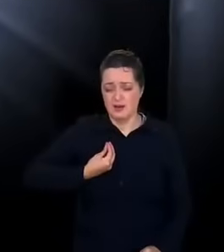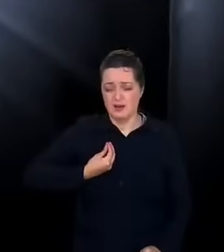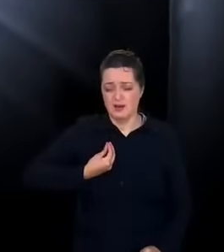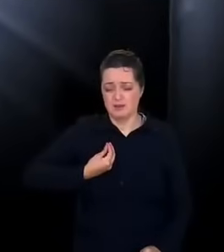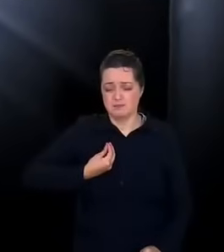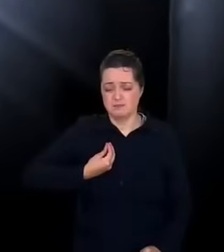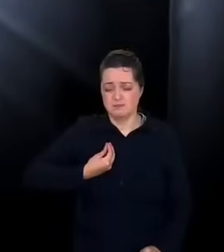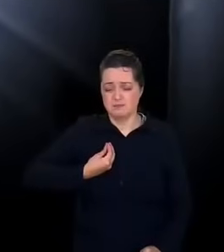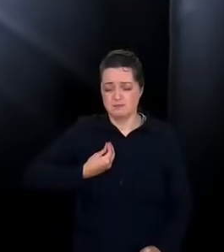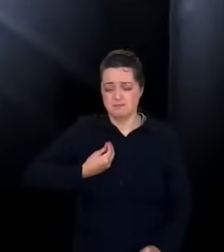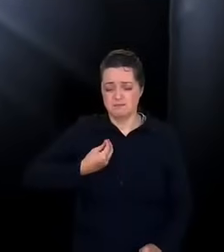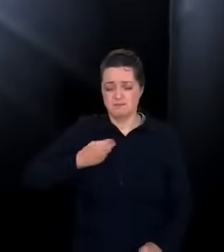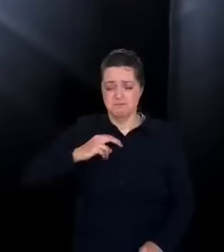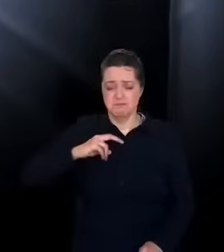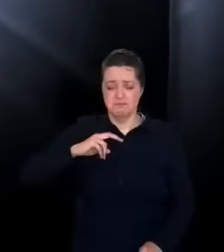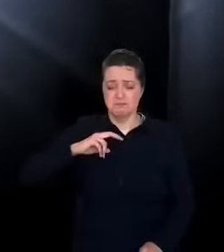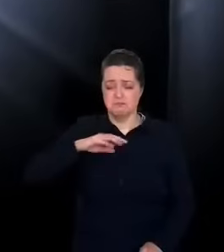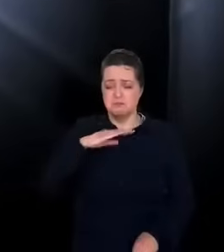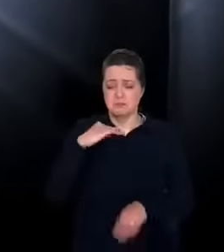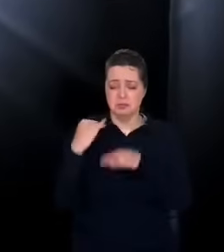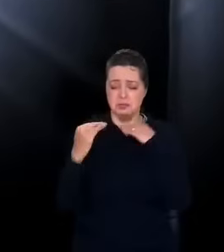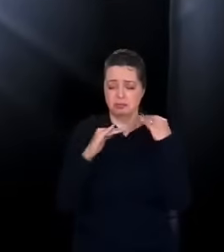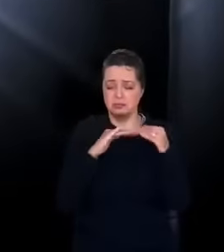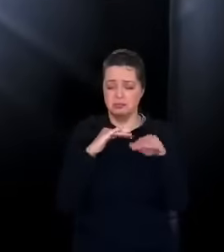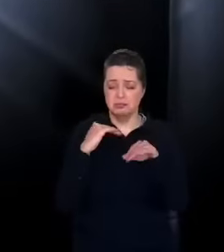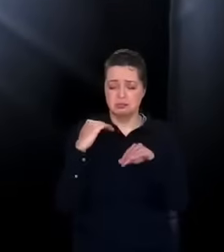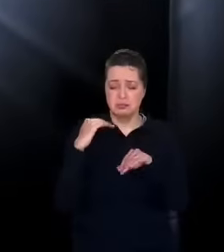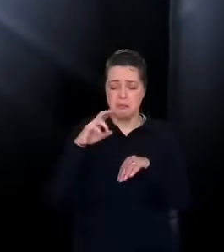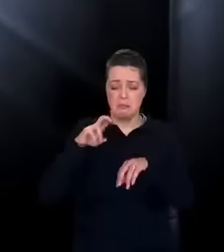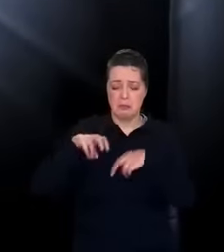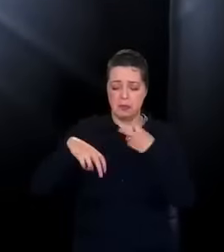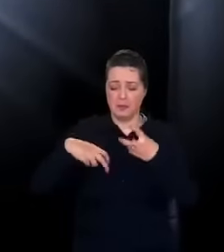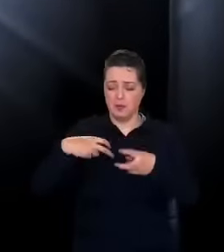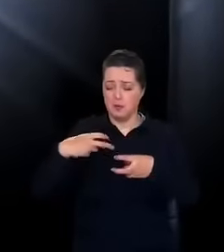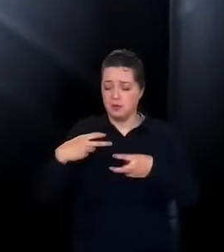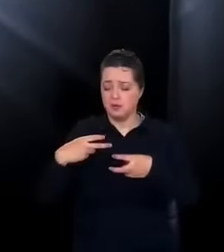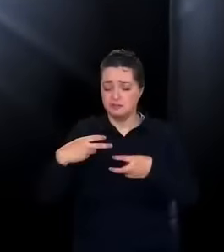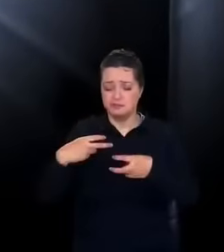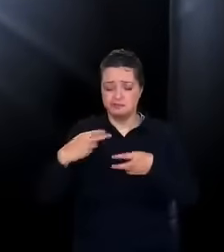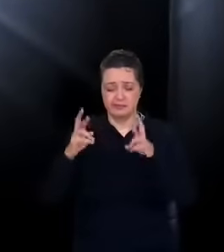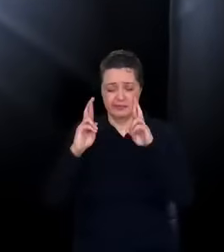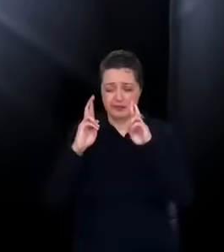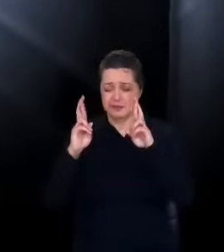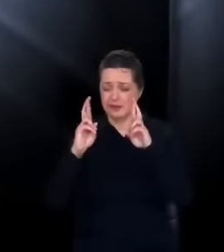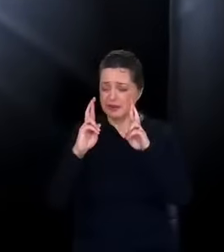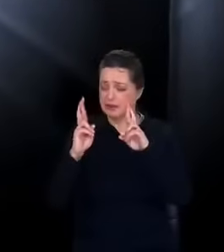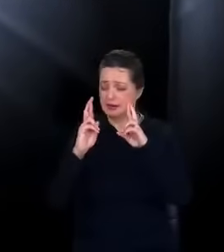sem esperança e sem saída.